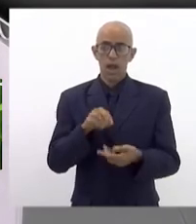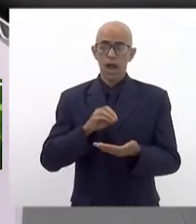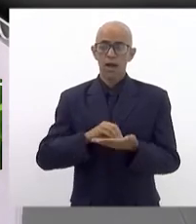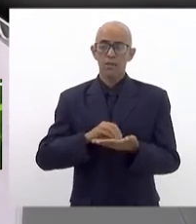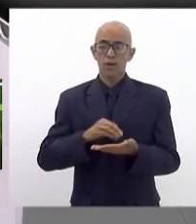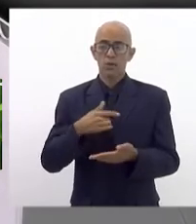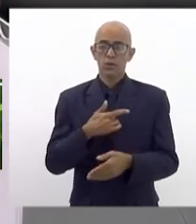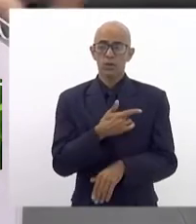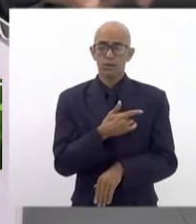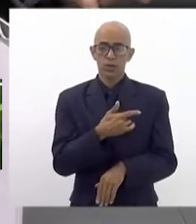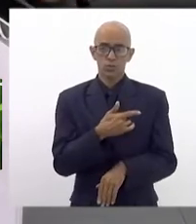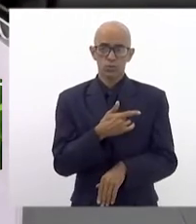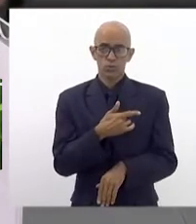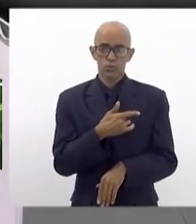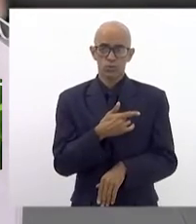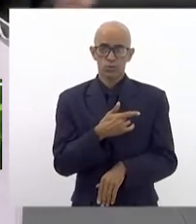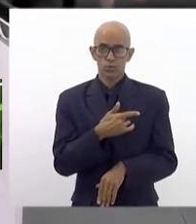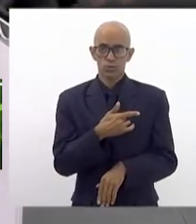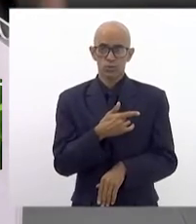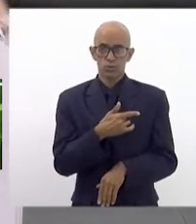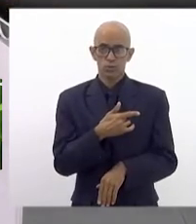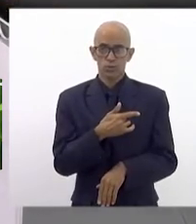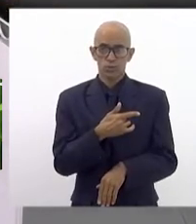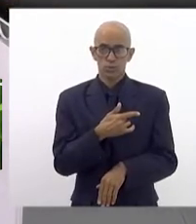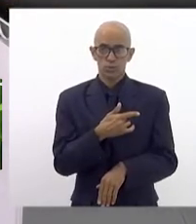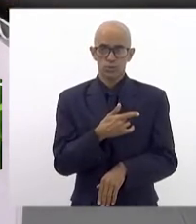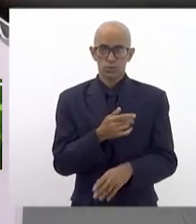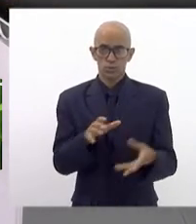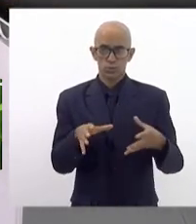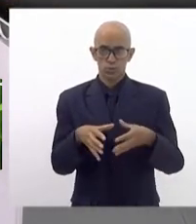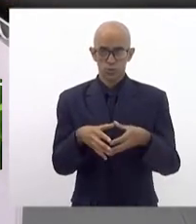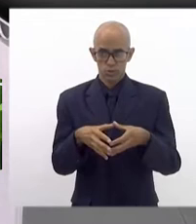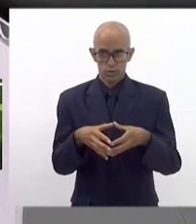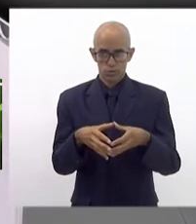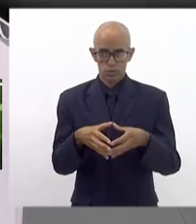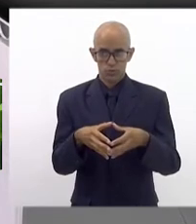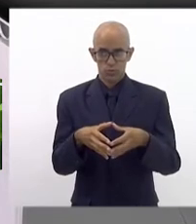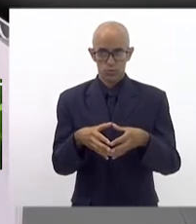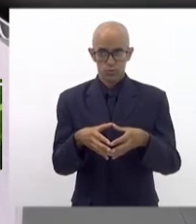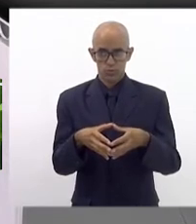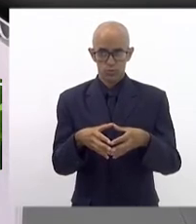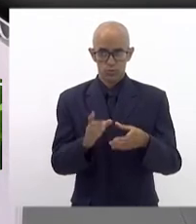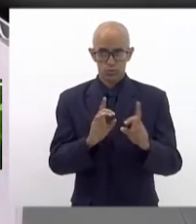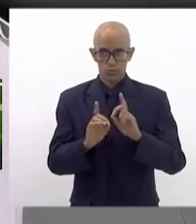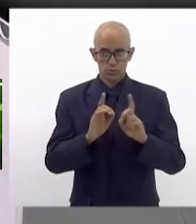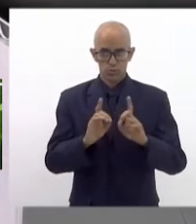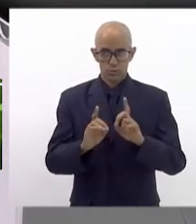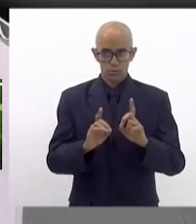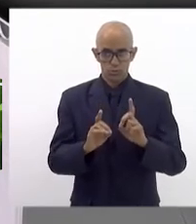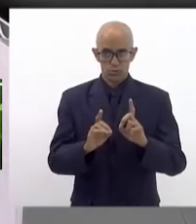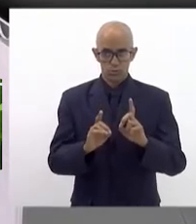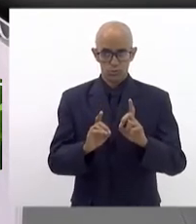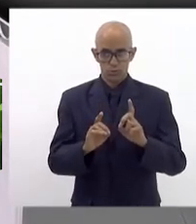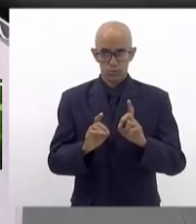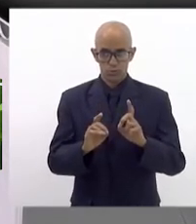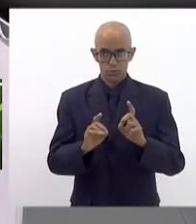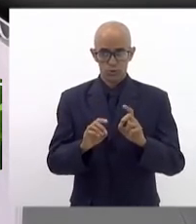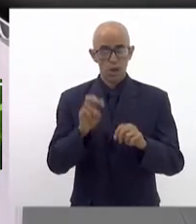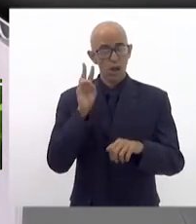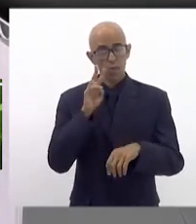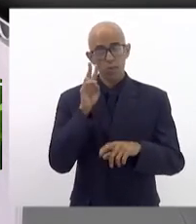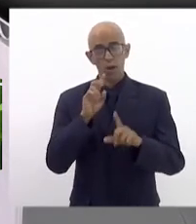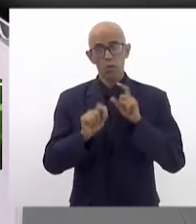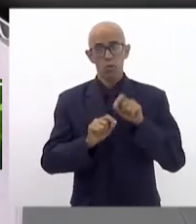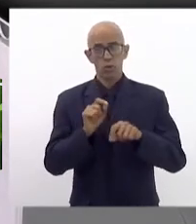saúde nesses coletivos, não é, de debate. Eu queria lembrar que